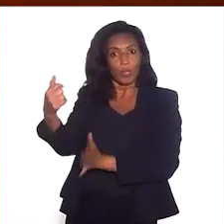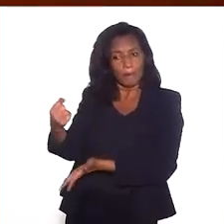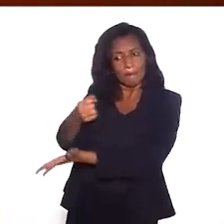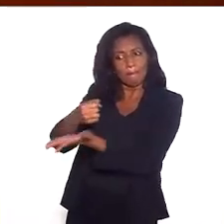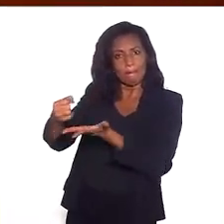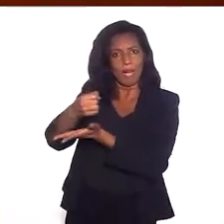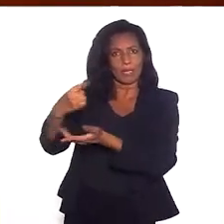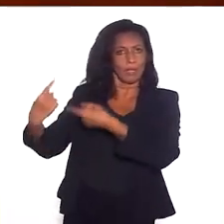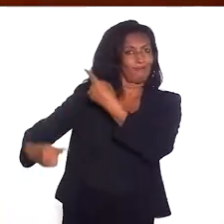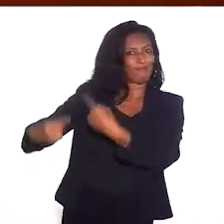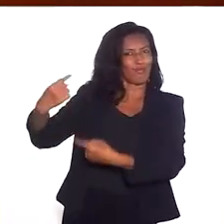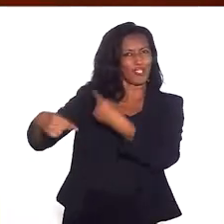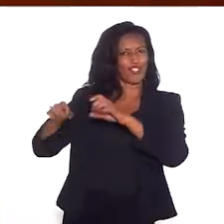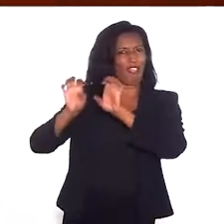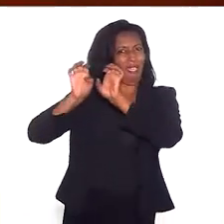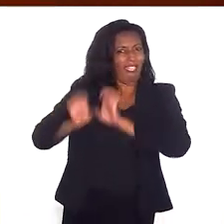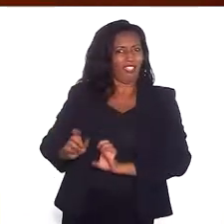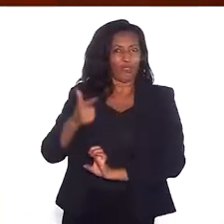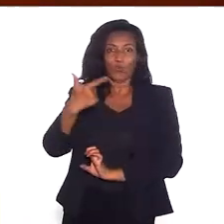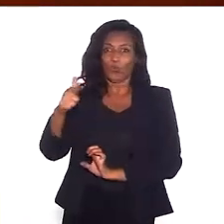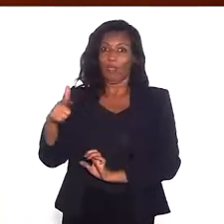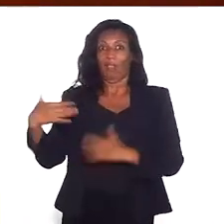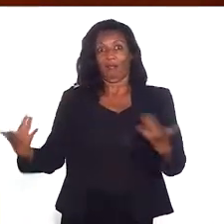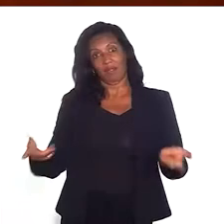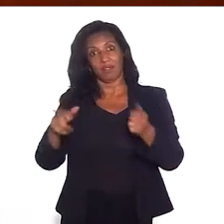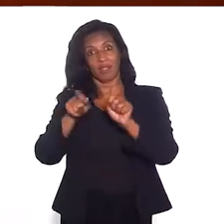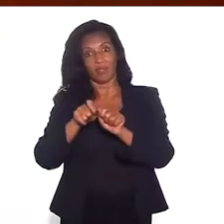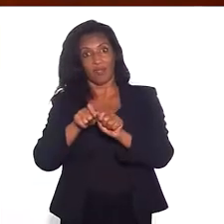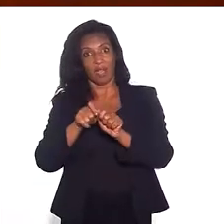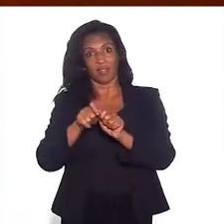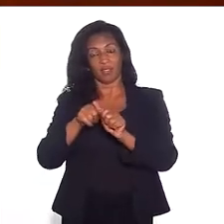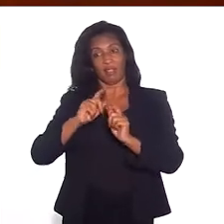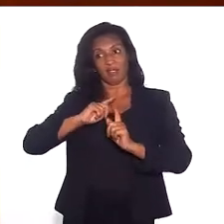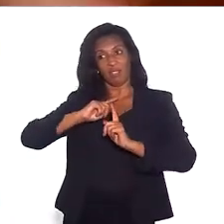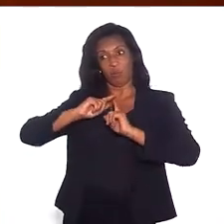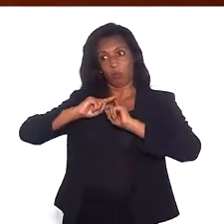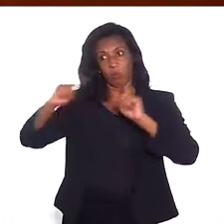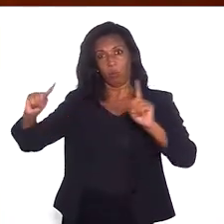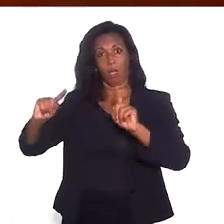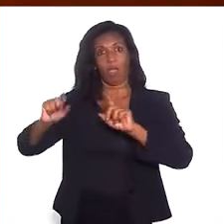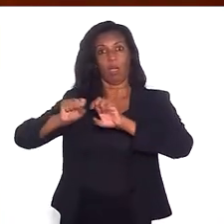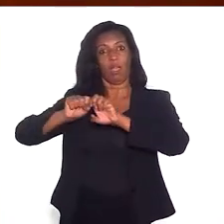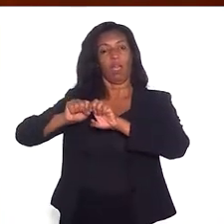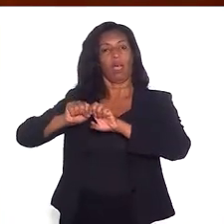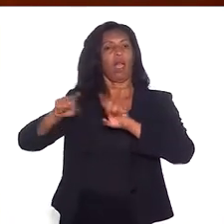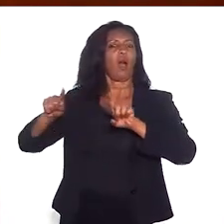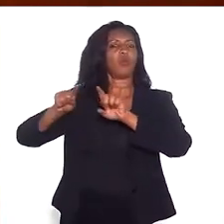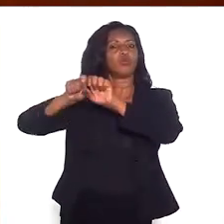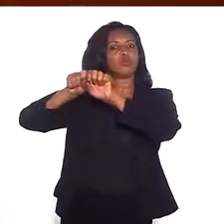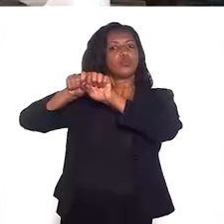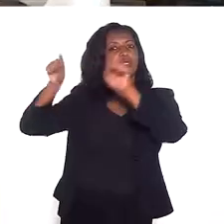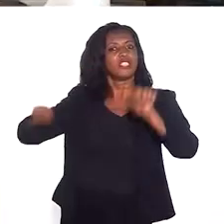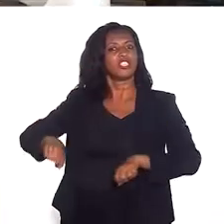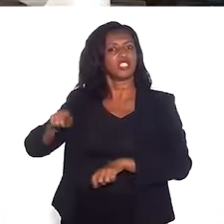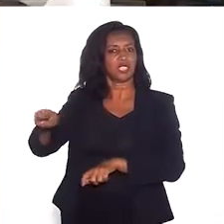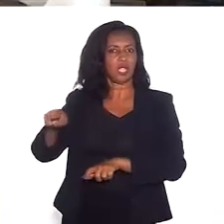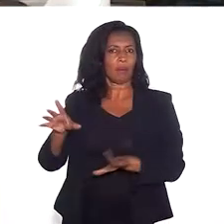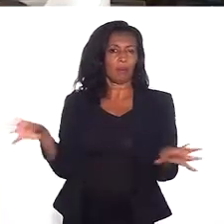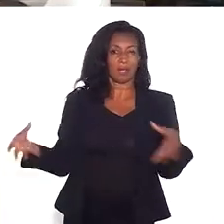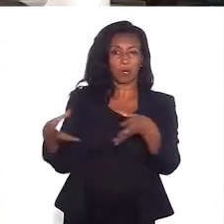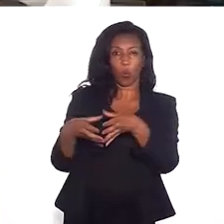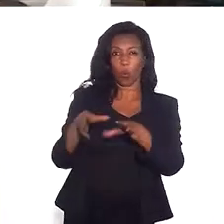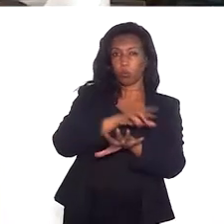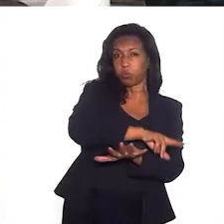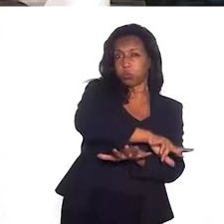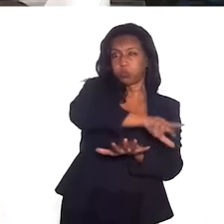essa base ética e política, ainda que faça essa crítica aos sistemas, mas é preciso juntar, ou seja,